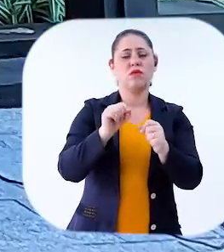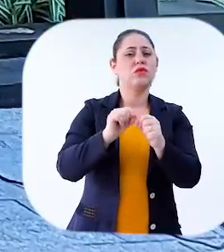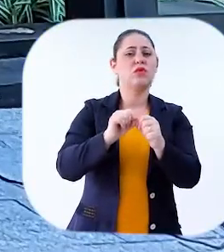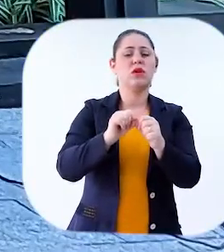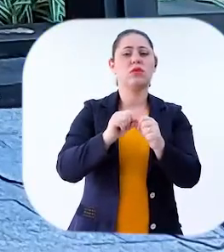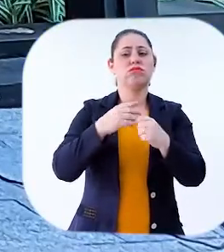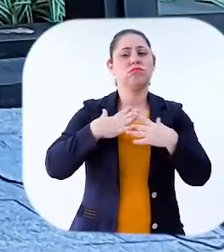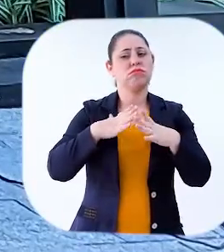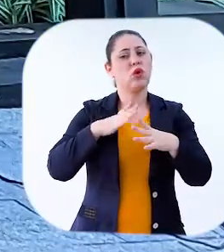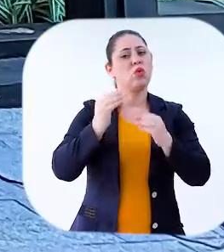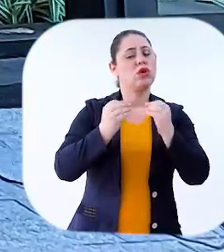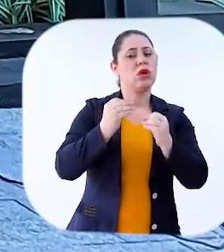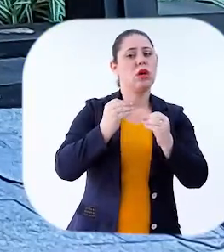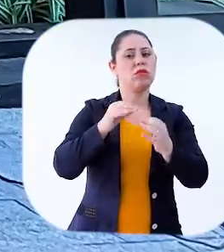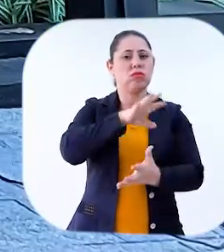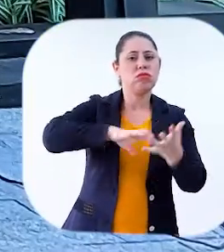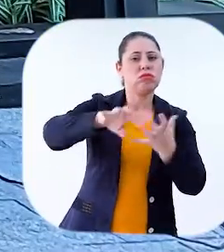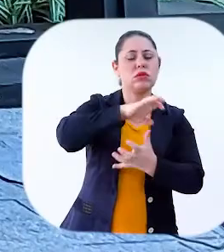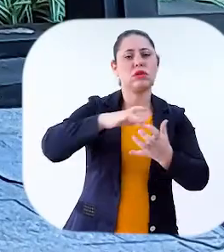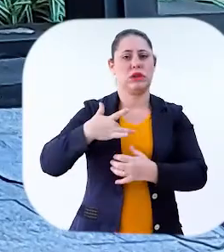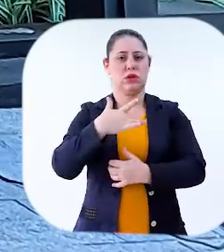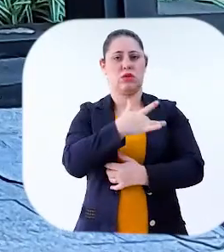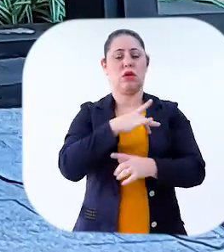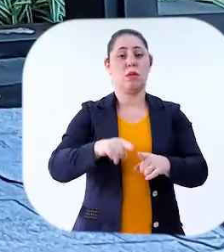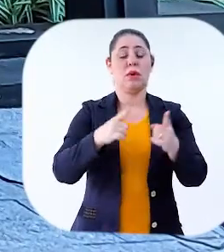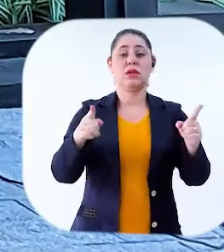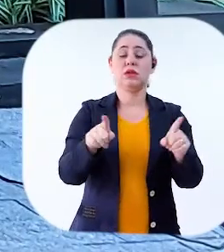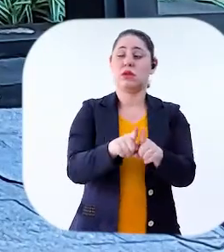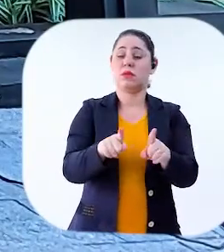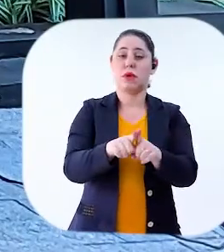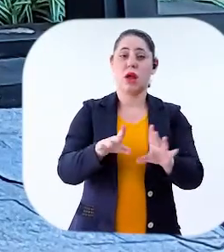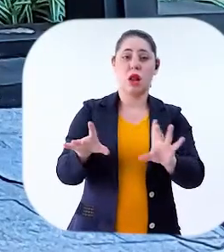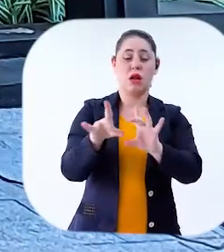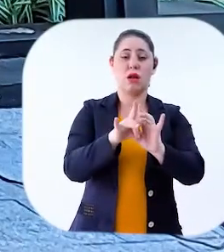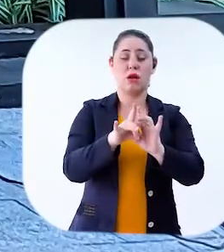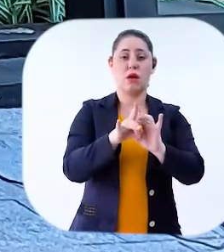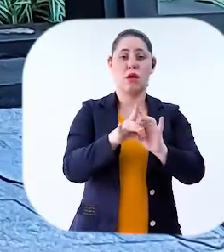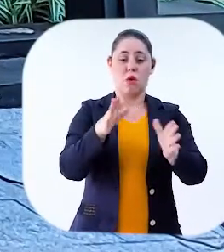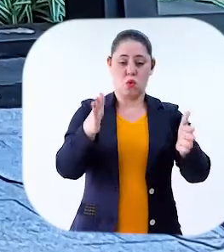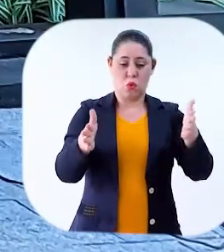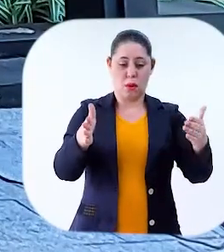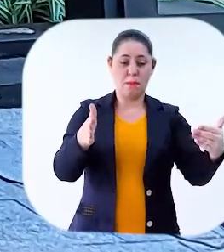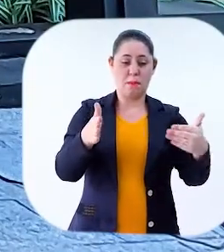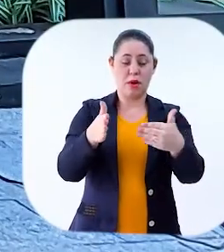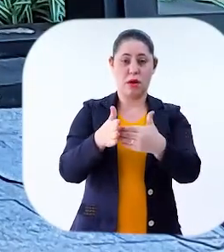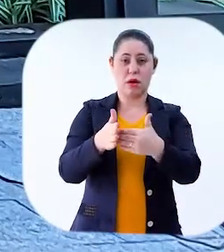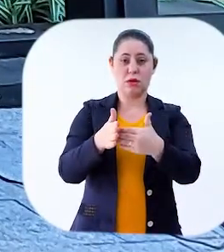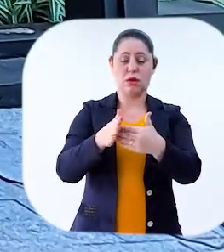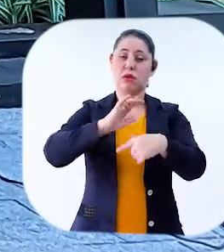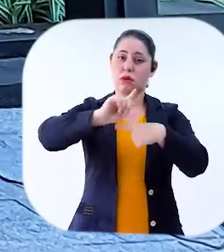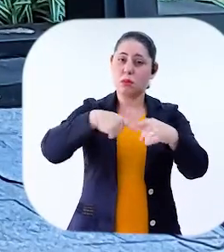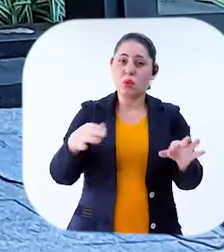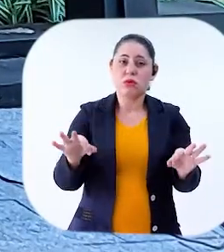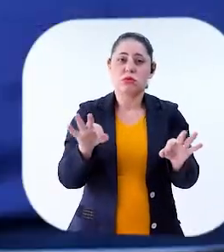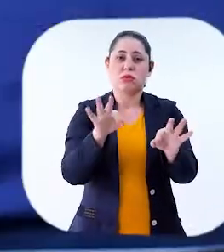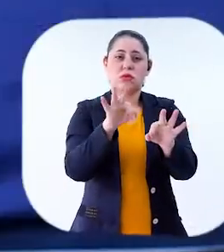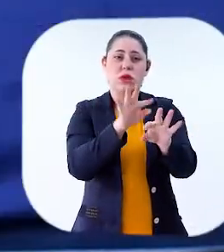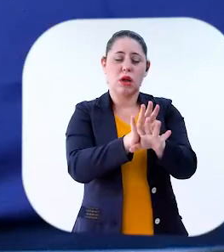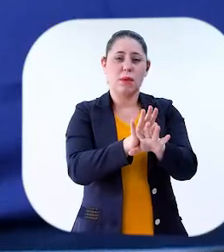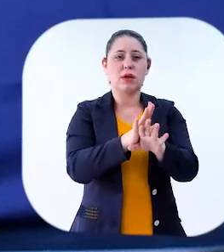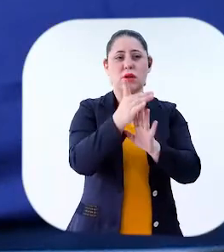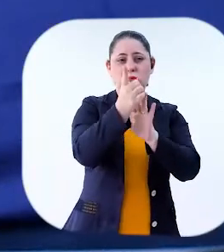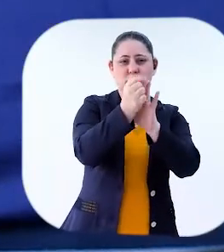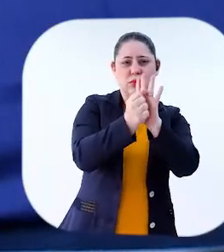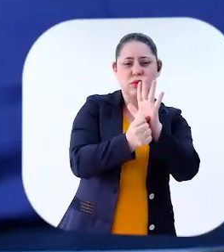amenizar a crise sanitária, mas também vai se relacionar com o tempo para o cumprimento dos prazos após o pleito, como